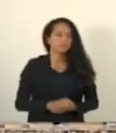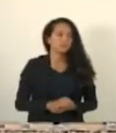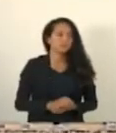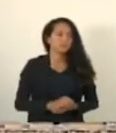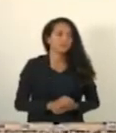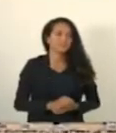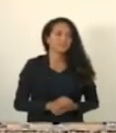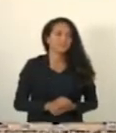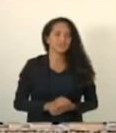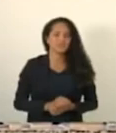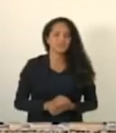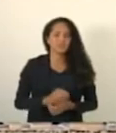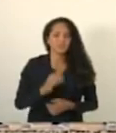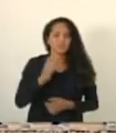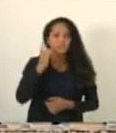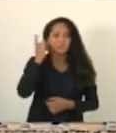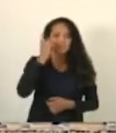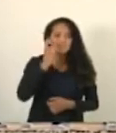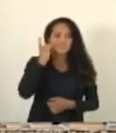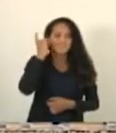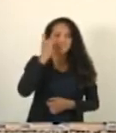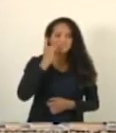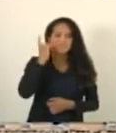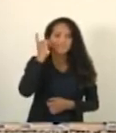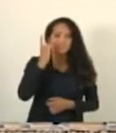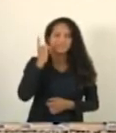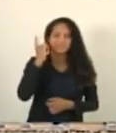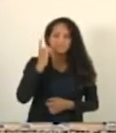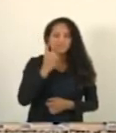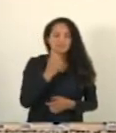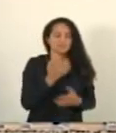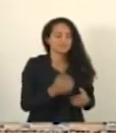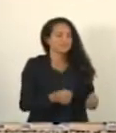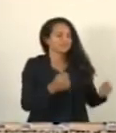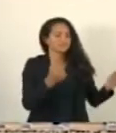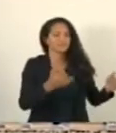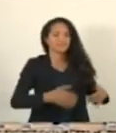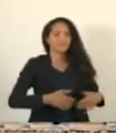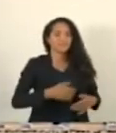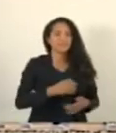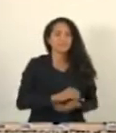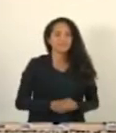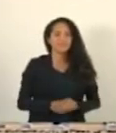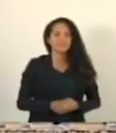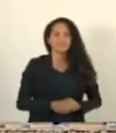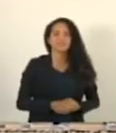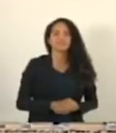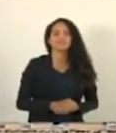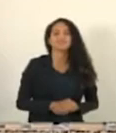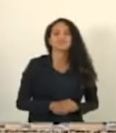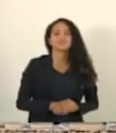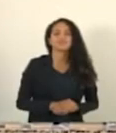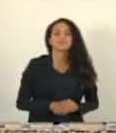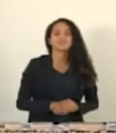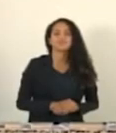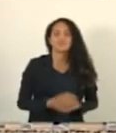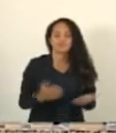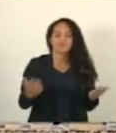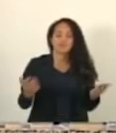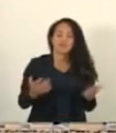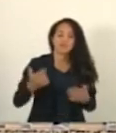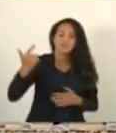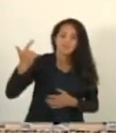Presidente, deputado Ari Pagum, eu declino da minha fala hoje. Obrigado, deputado. Parabéns, papai, pela segunda